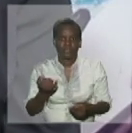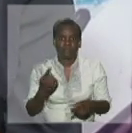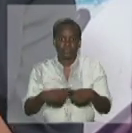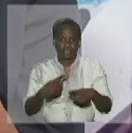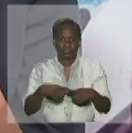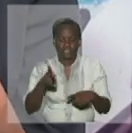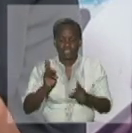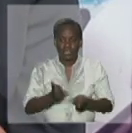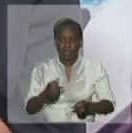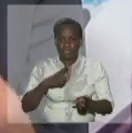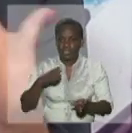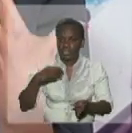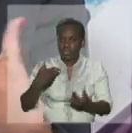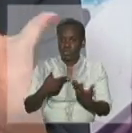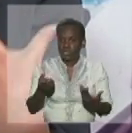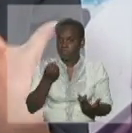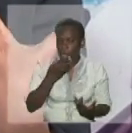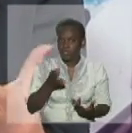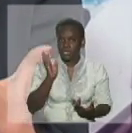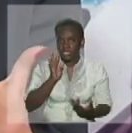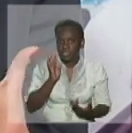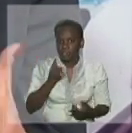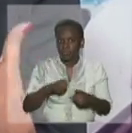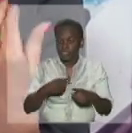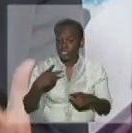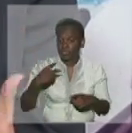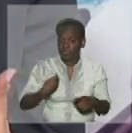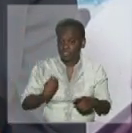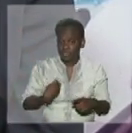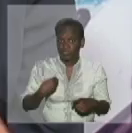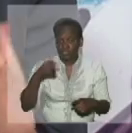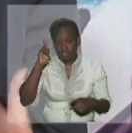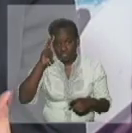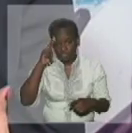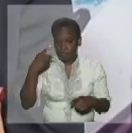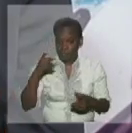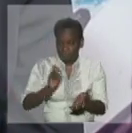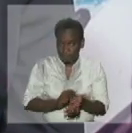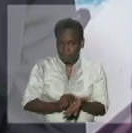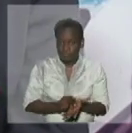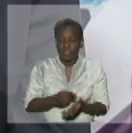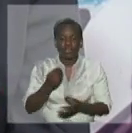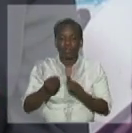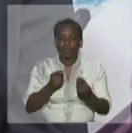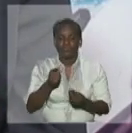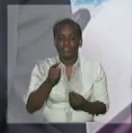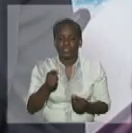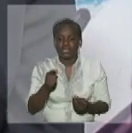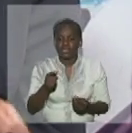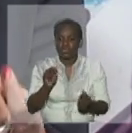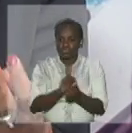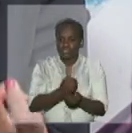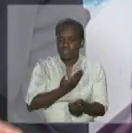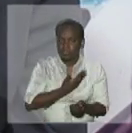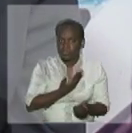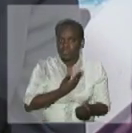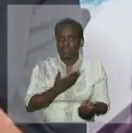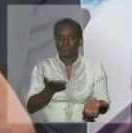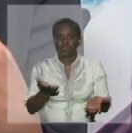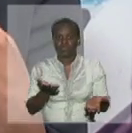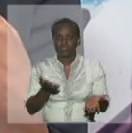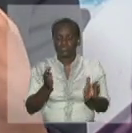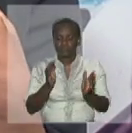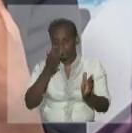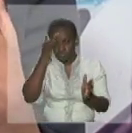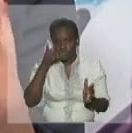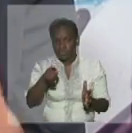importante, porque você sempre traz muitas coisas bacanas, porque você vive isso, você respira isso. E aí, como é que é para você estar com seus amigos, estar